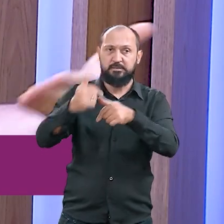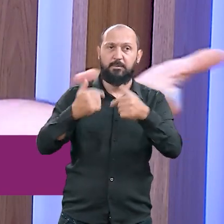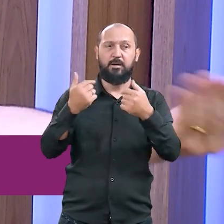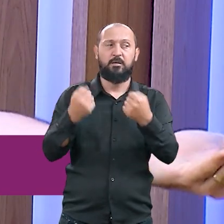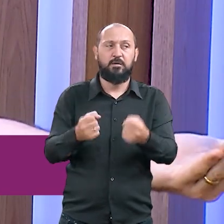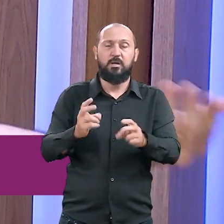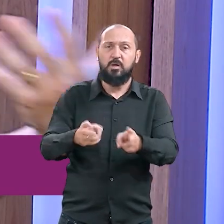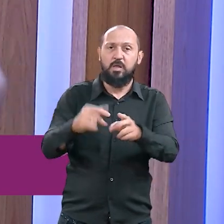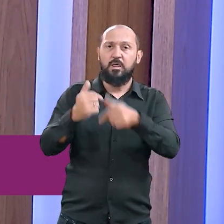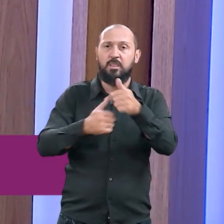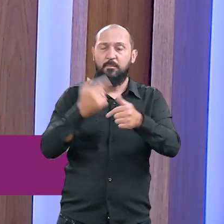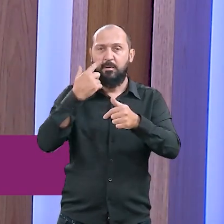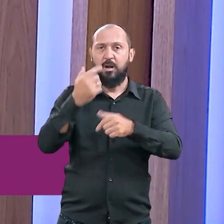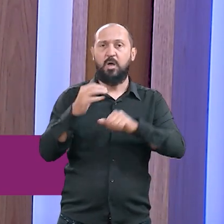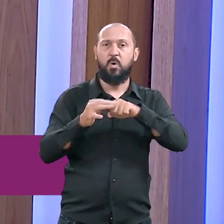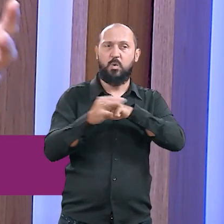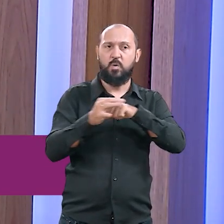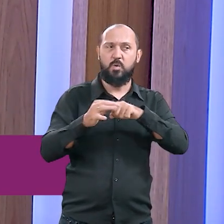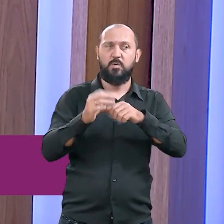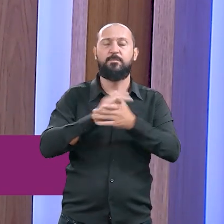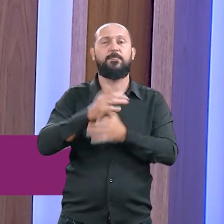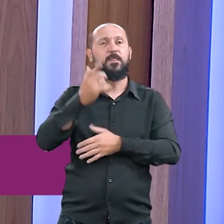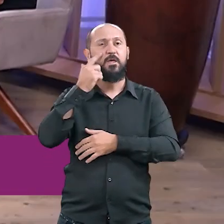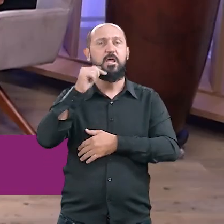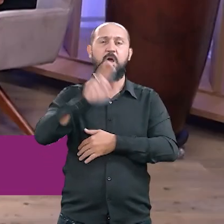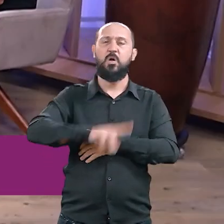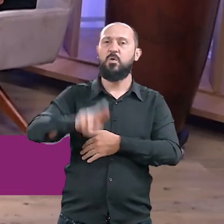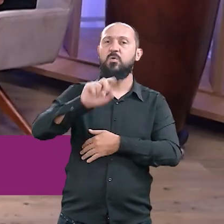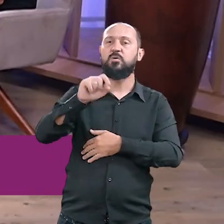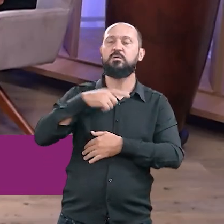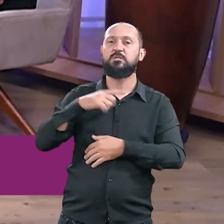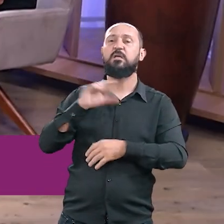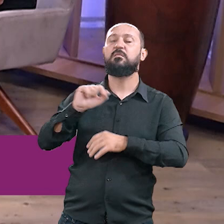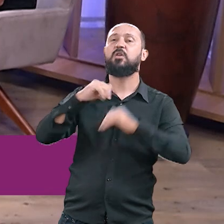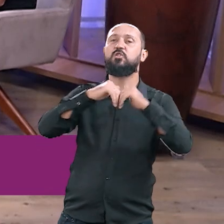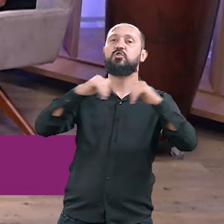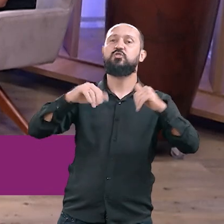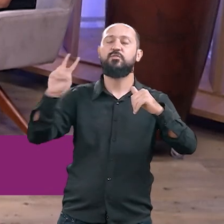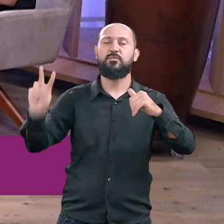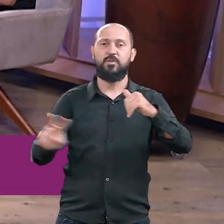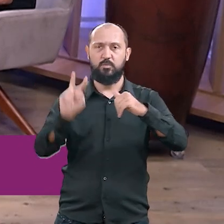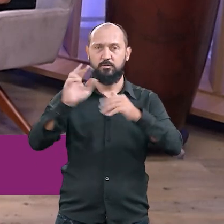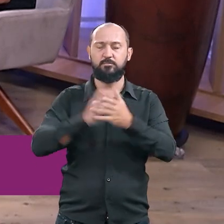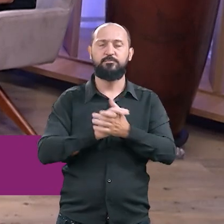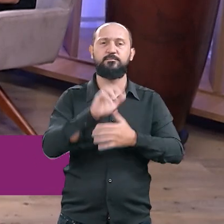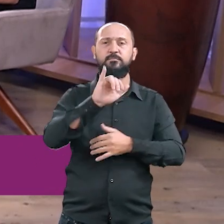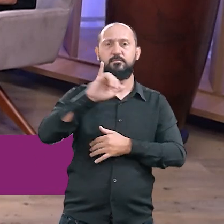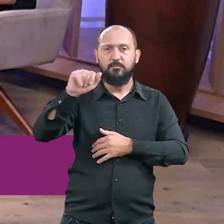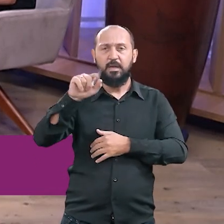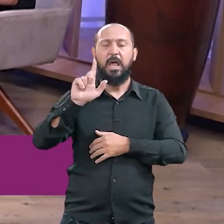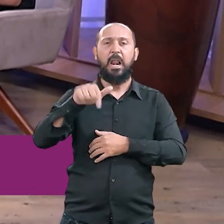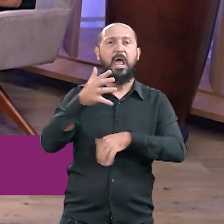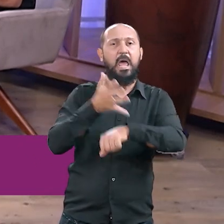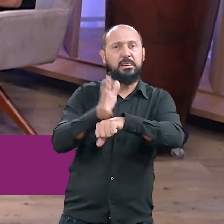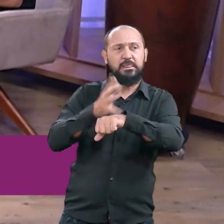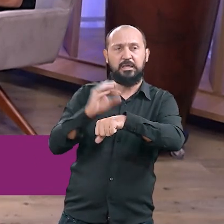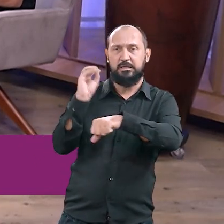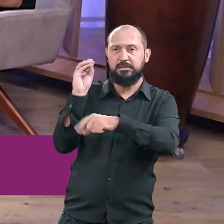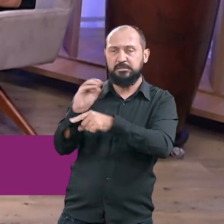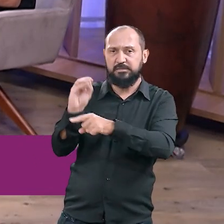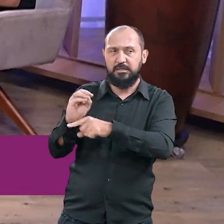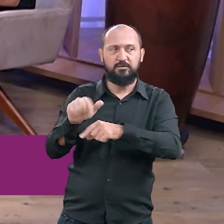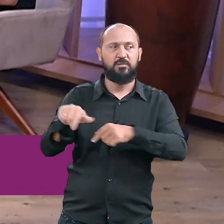uma com a sua cultura, com a sua história, com a sua religião, com o seu aprendizado, e ao mesmo tempo o pensamento crítico, que é a habilidade de você